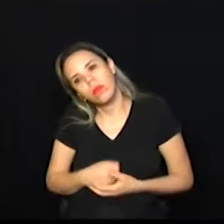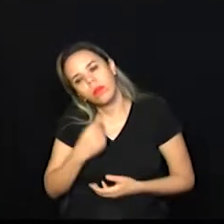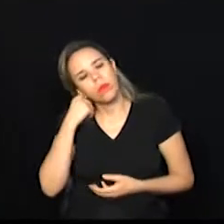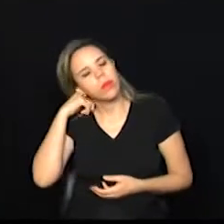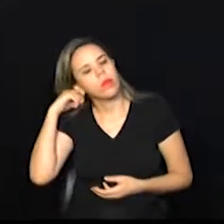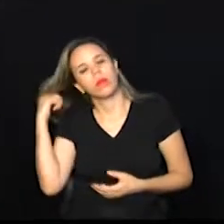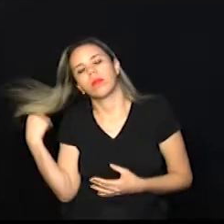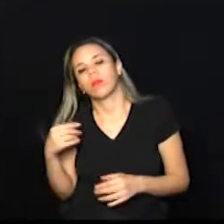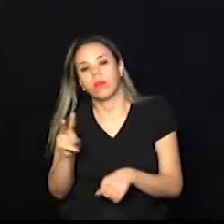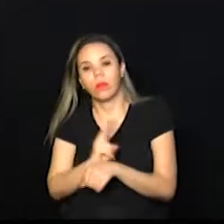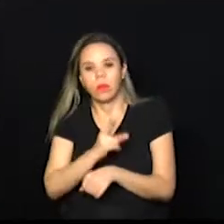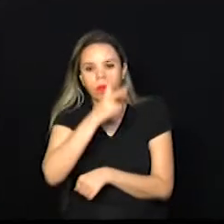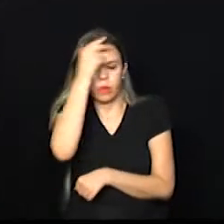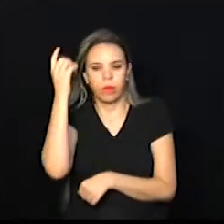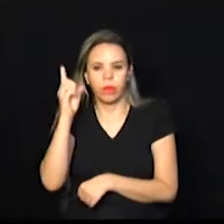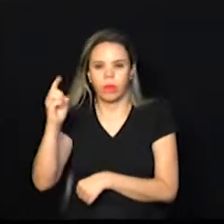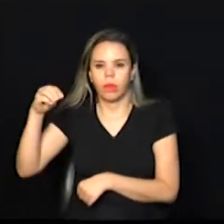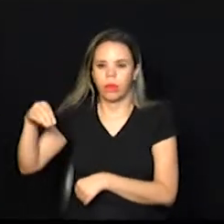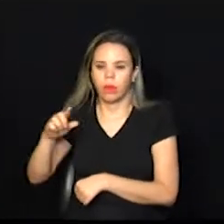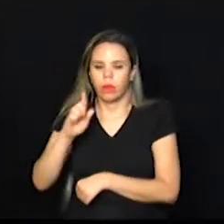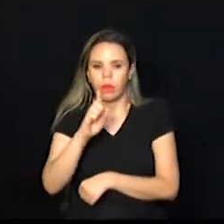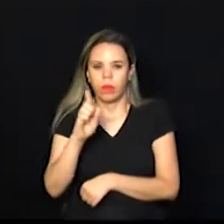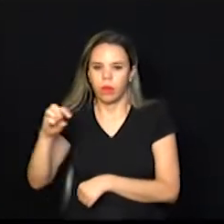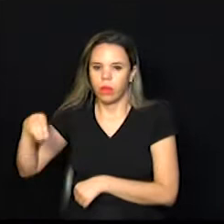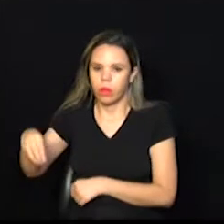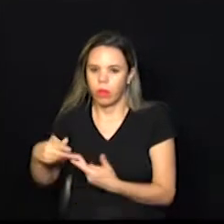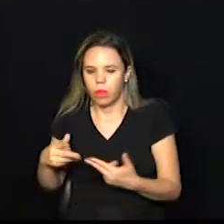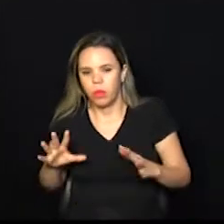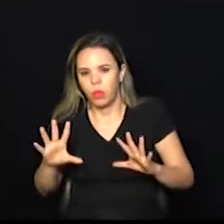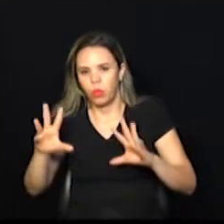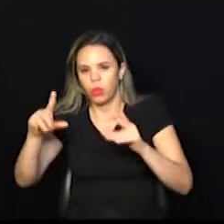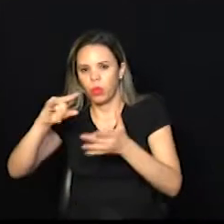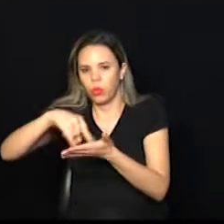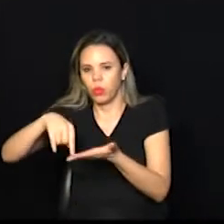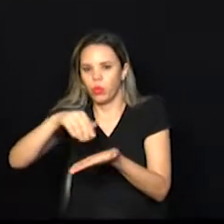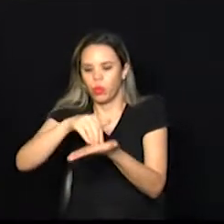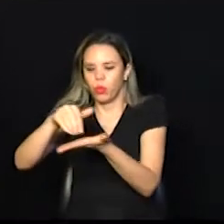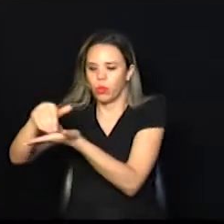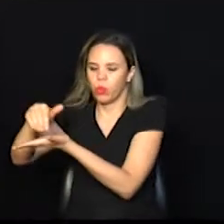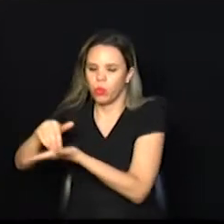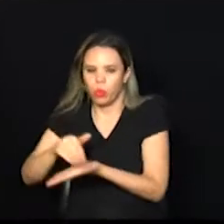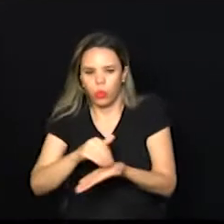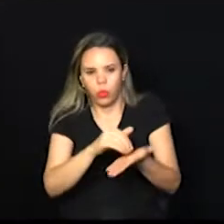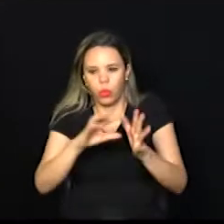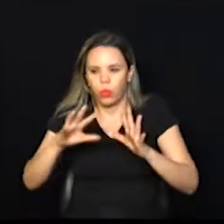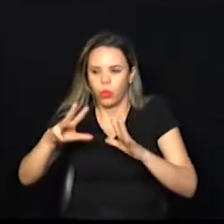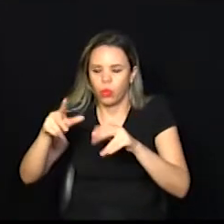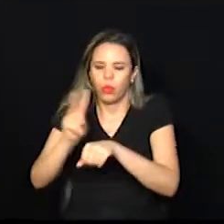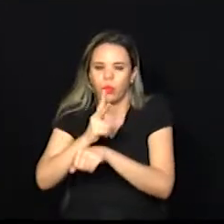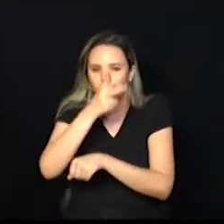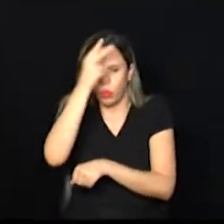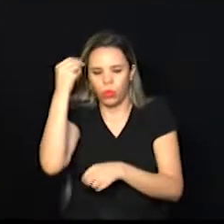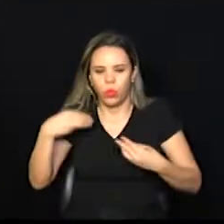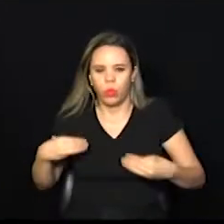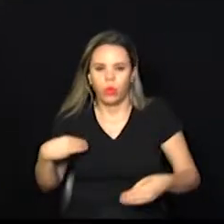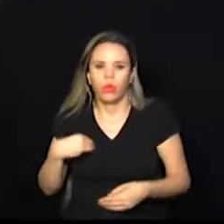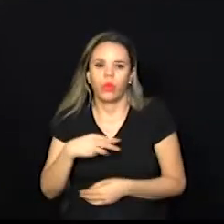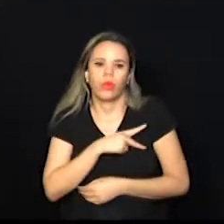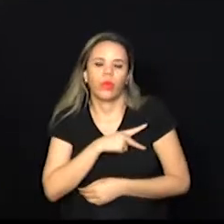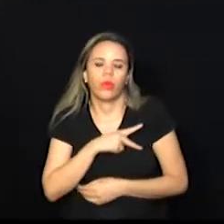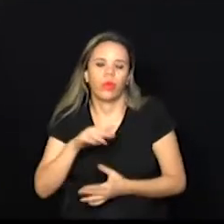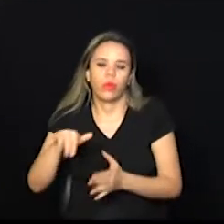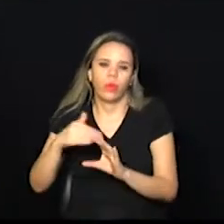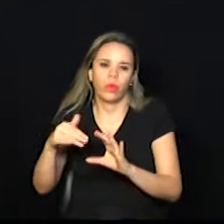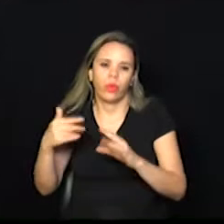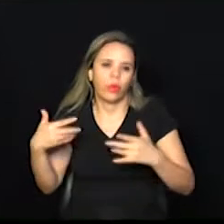segurança pública, DDM, GEM, recebe encaminhamento do Ministério Público, da Segurança Pública, de